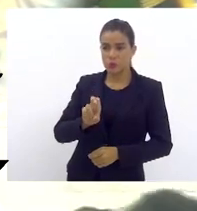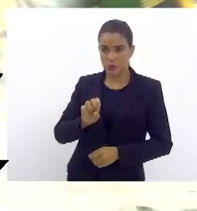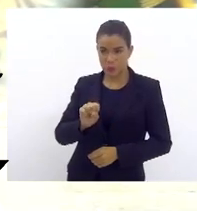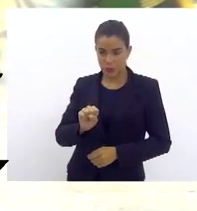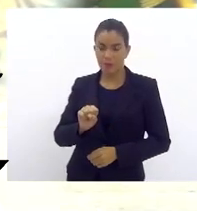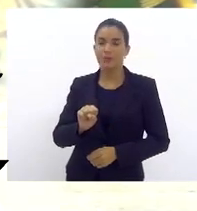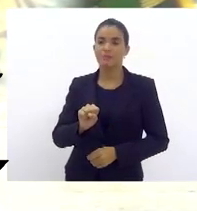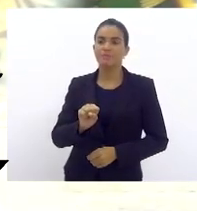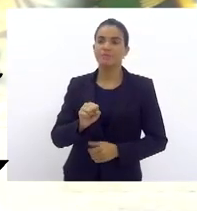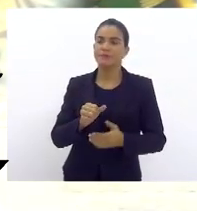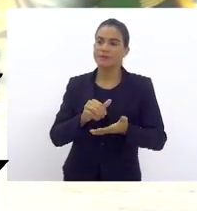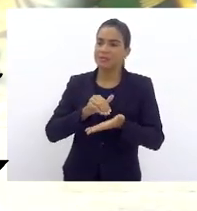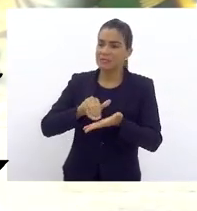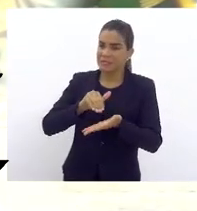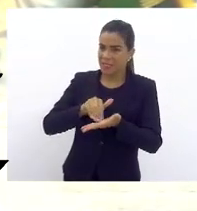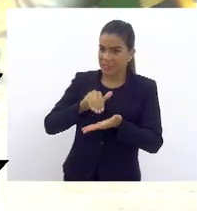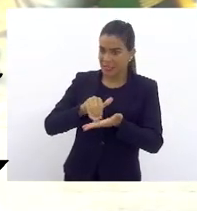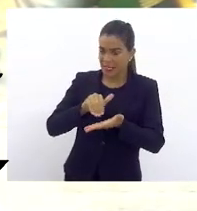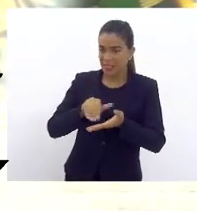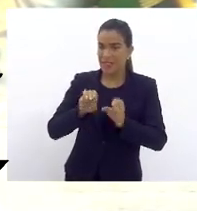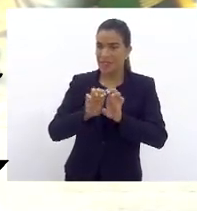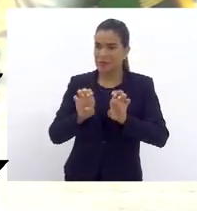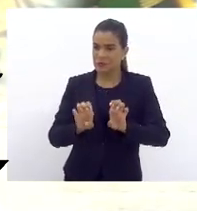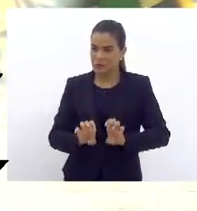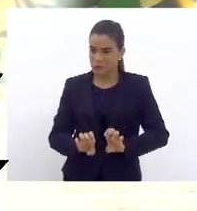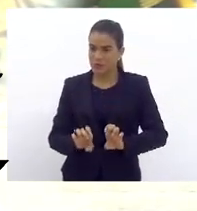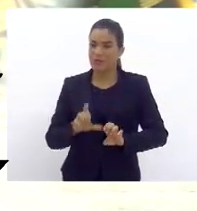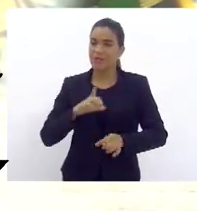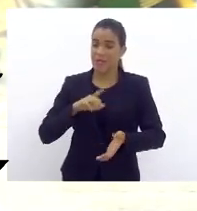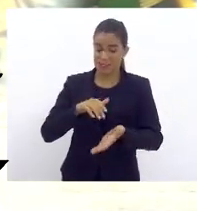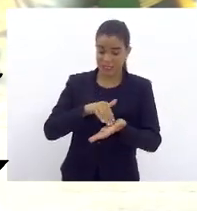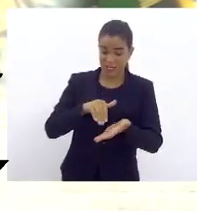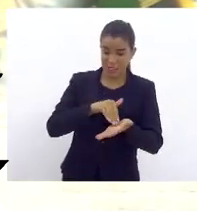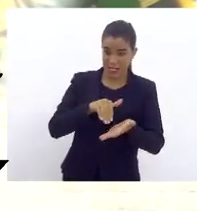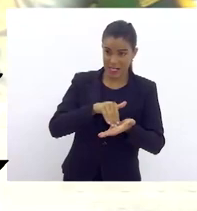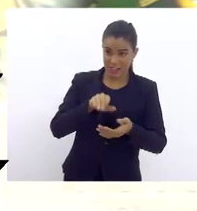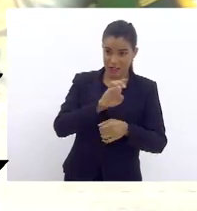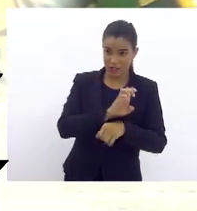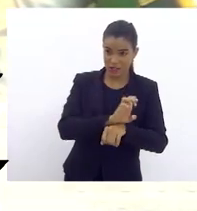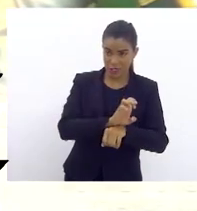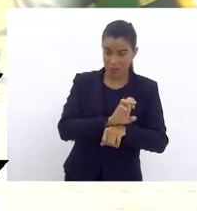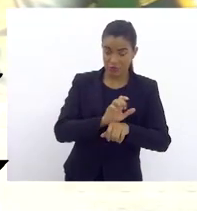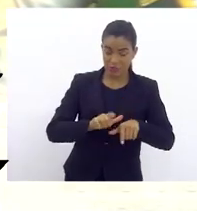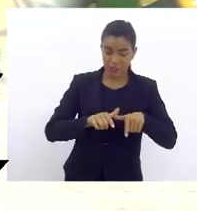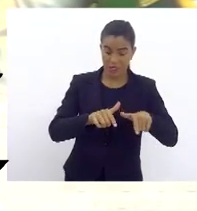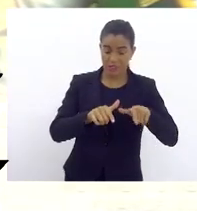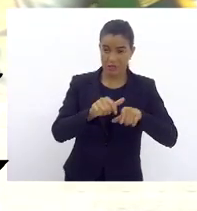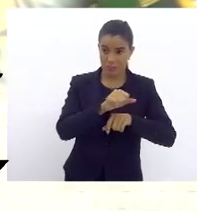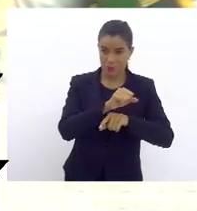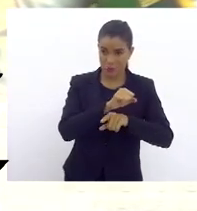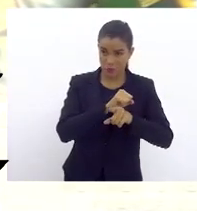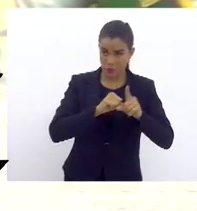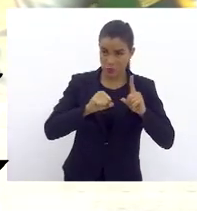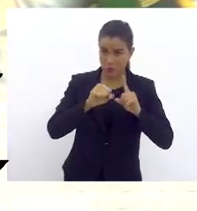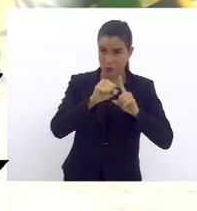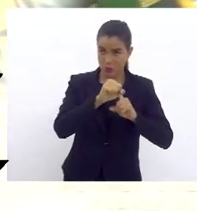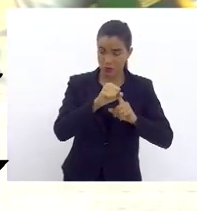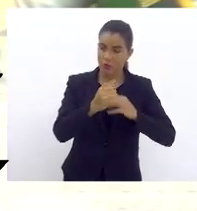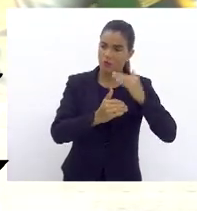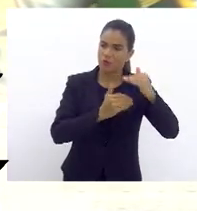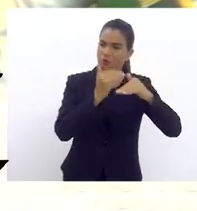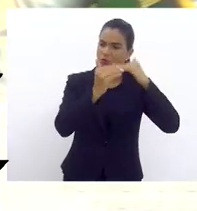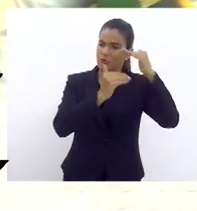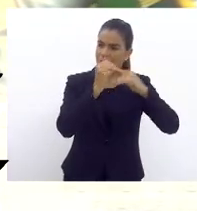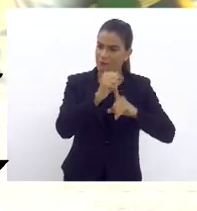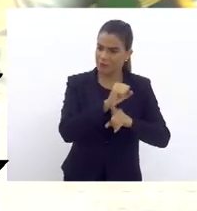na atual na atual estrutura do estado existe a Secretaria de Estado de ação social e Desenvolvimento